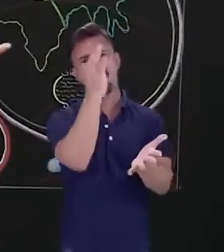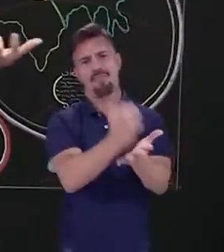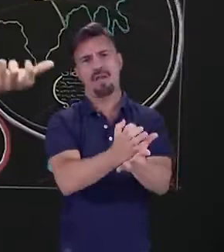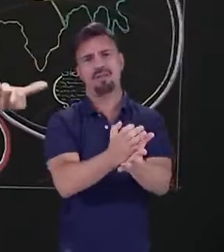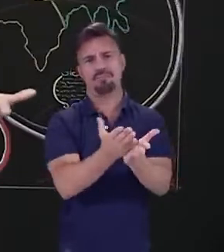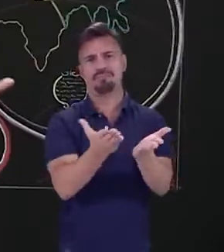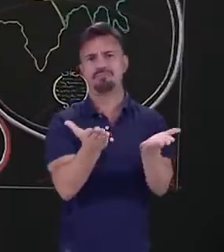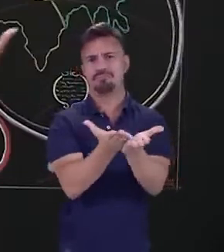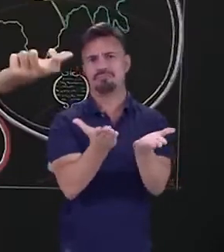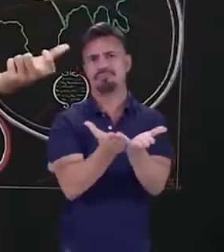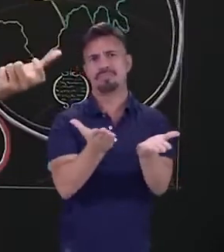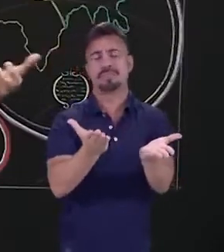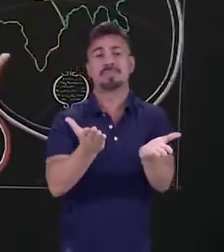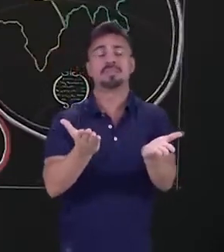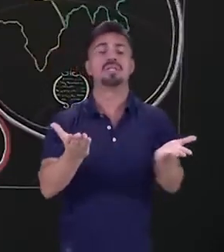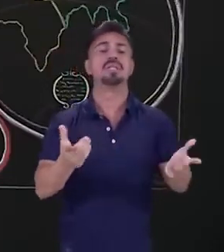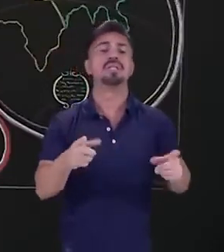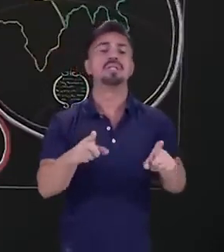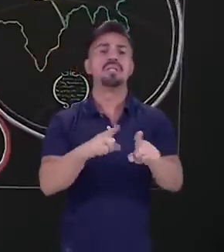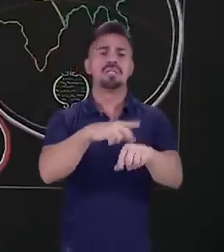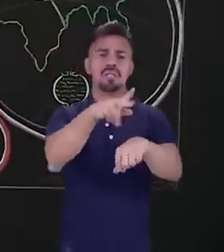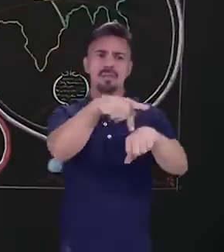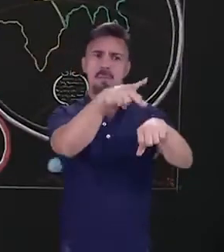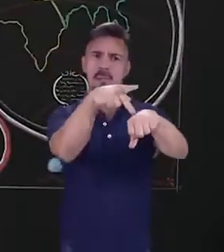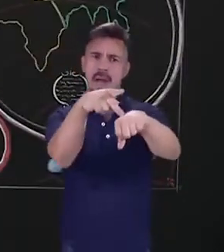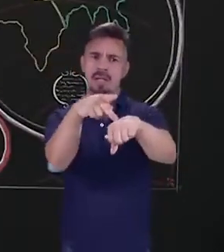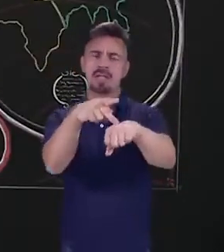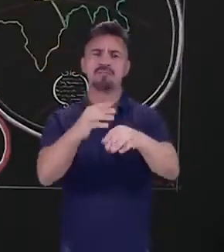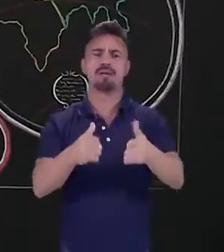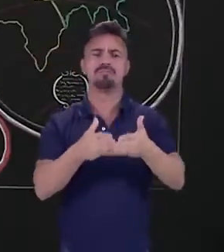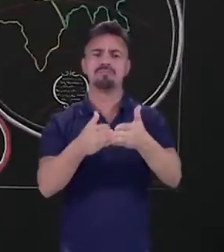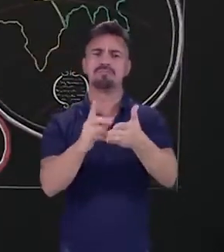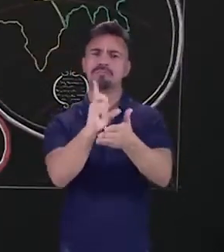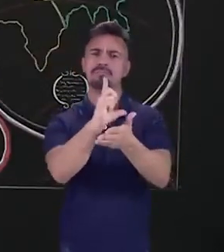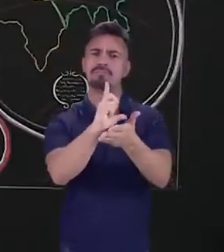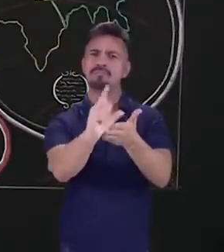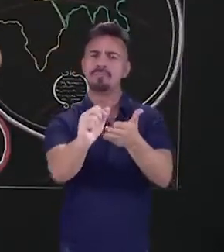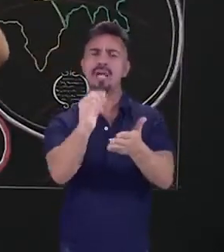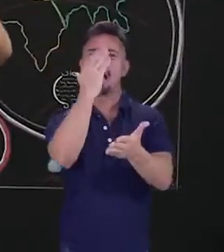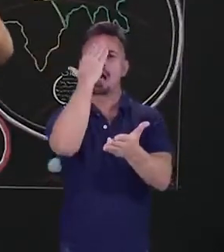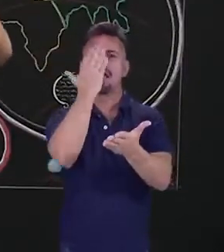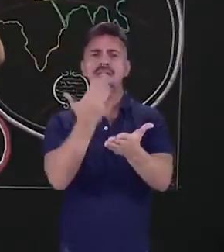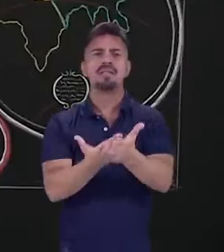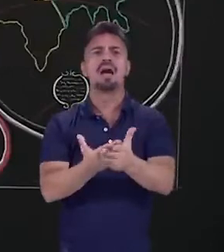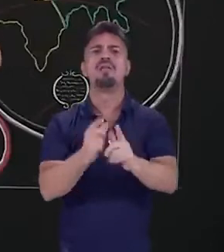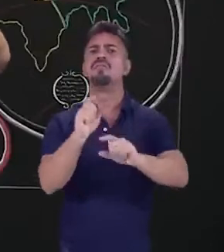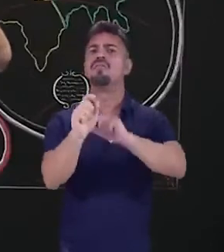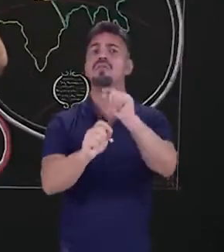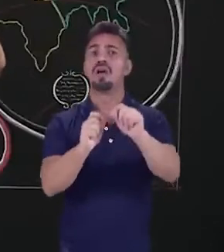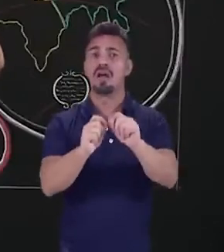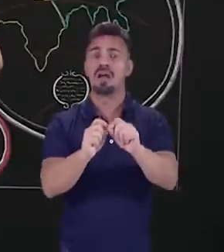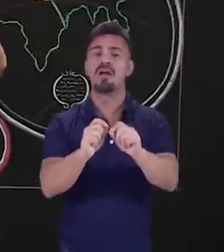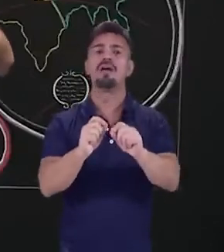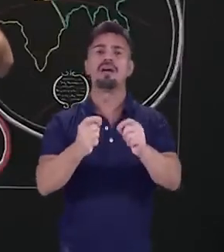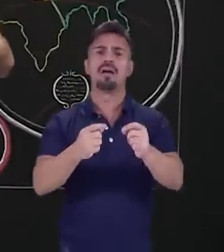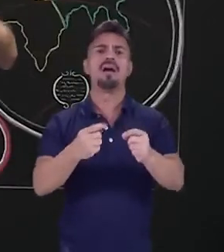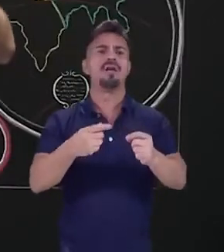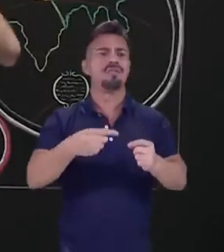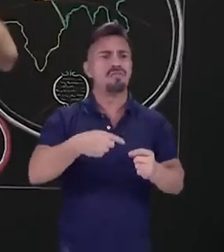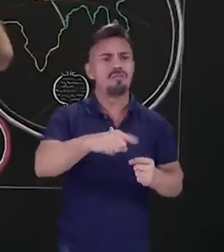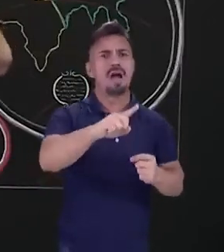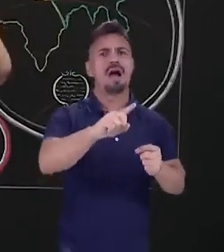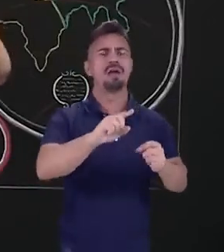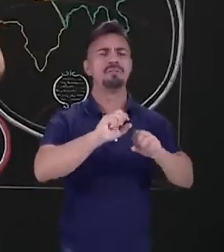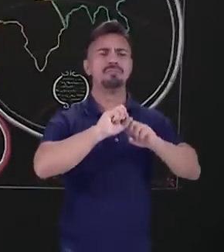Boa parte desses países que fizeram, essas navegações acreditavam que dessa maneira estariam levando aquela